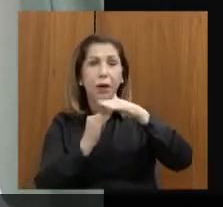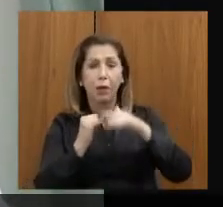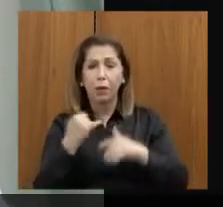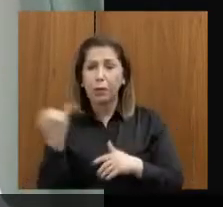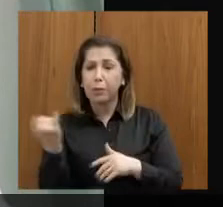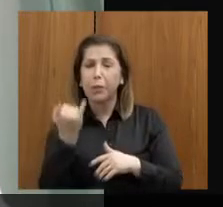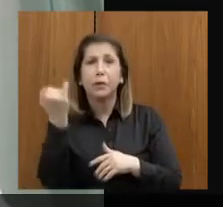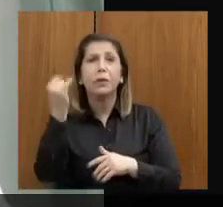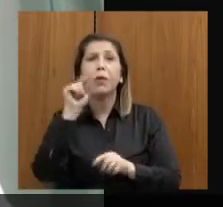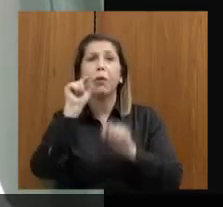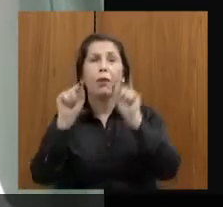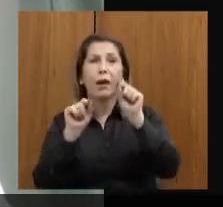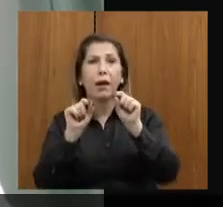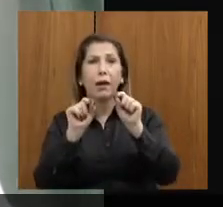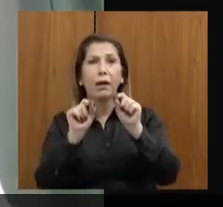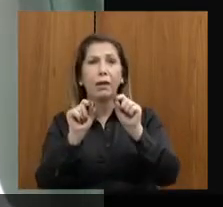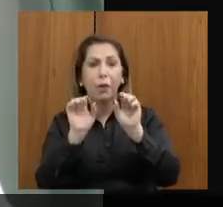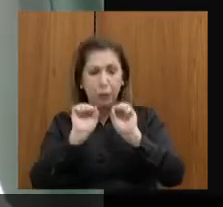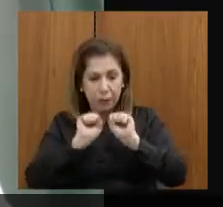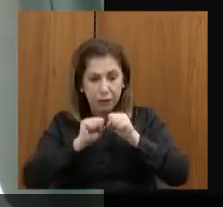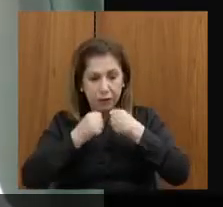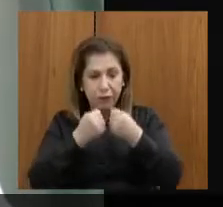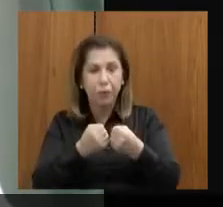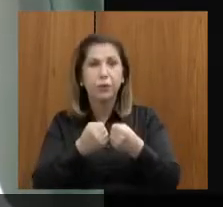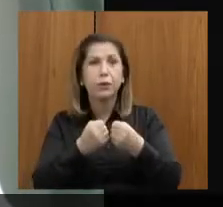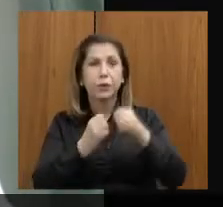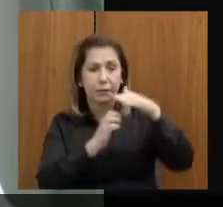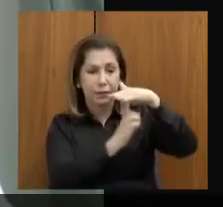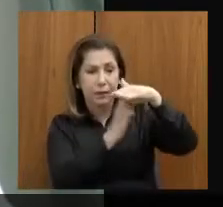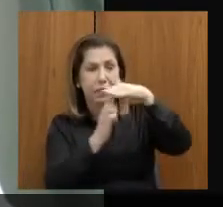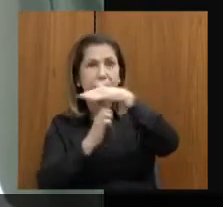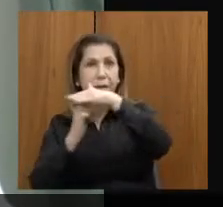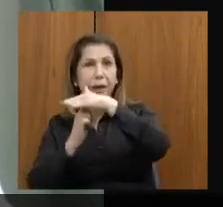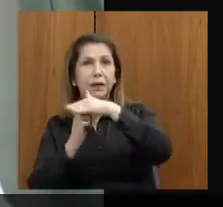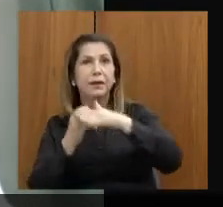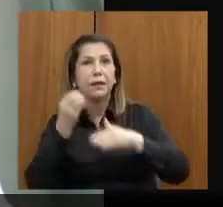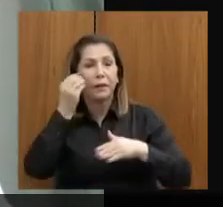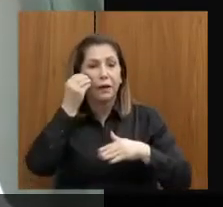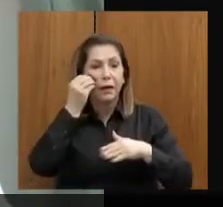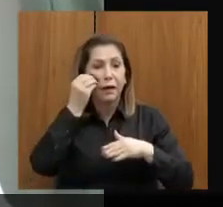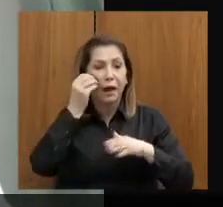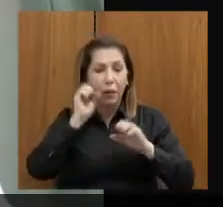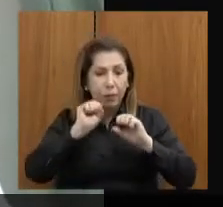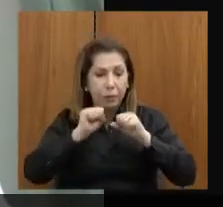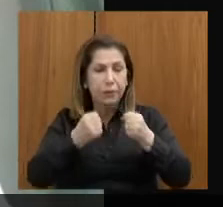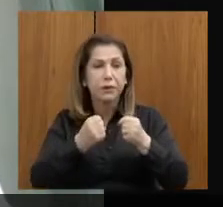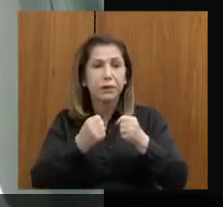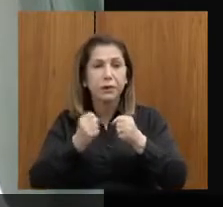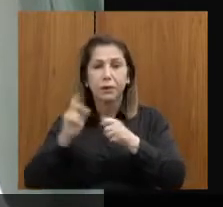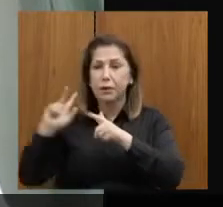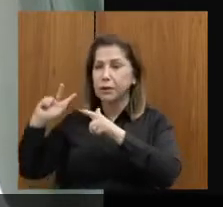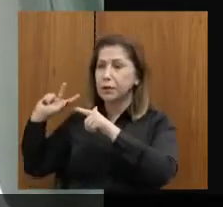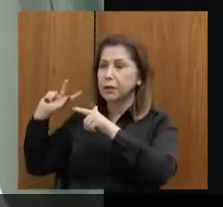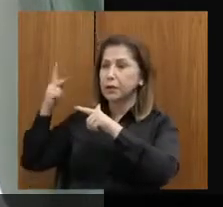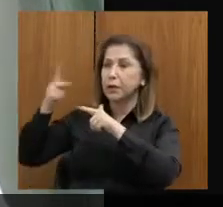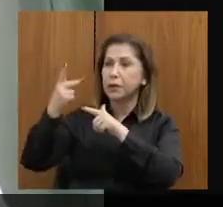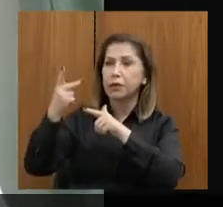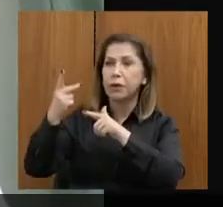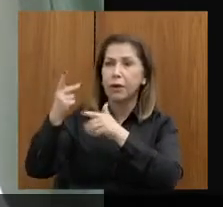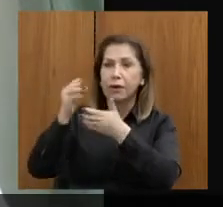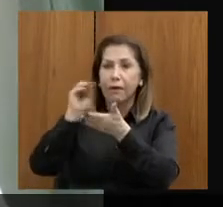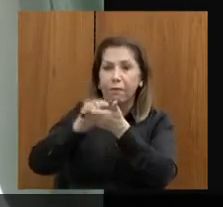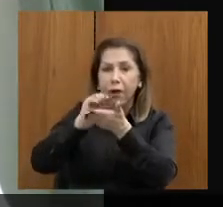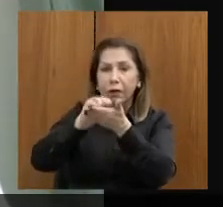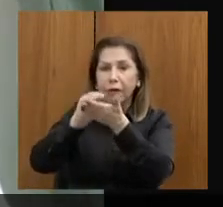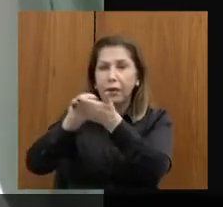nós que a gente entende da soma de esforços adicionais Na tentativa de enfrentar essa dívida histórica que nós possui com